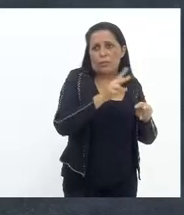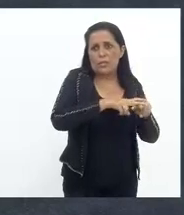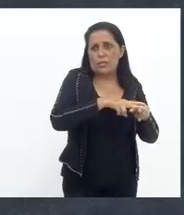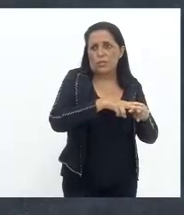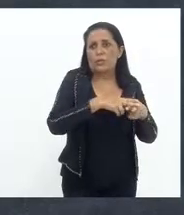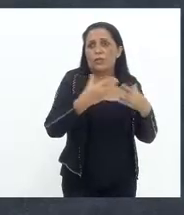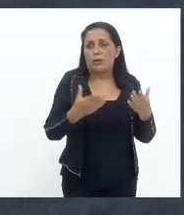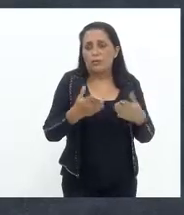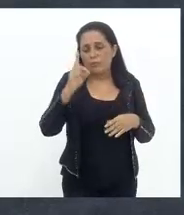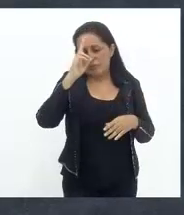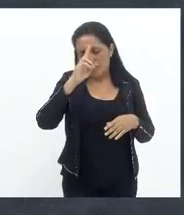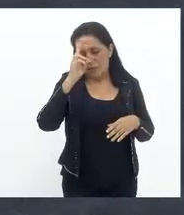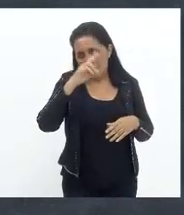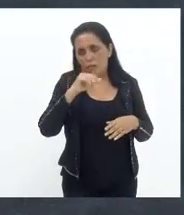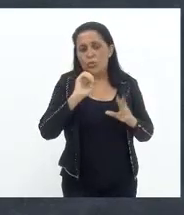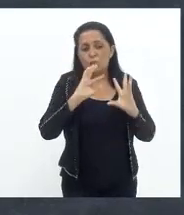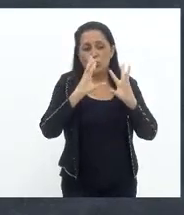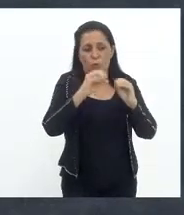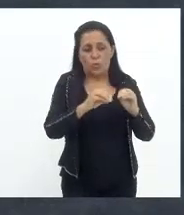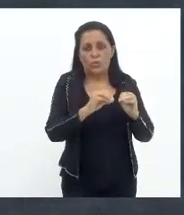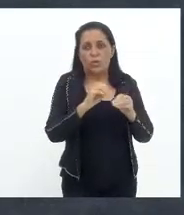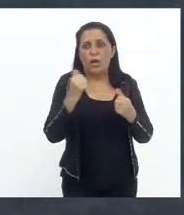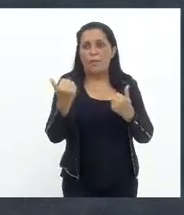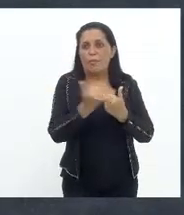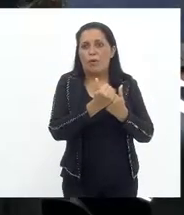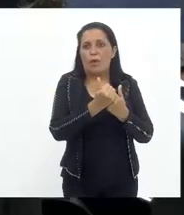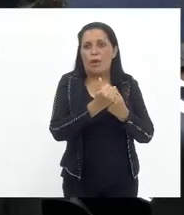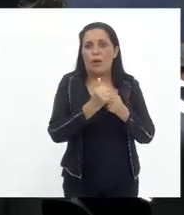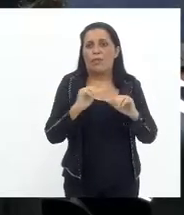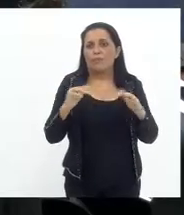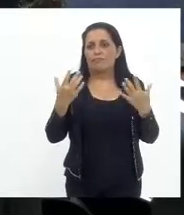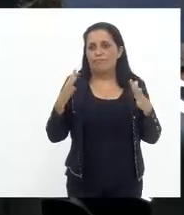E agradeço a todos que apoiaram o projeto. Parabéns a todos.